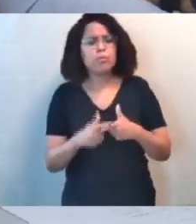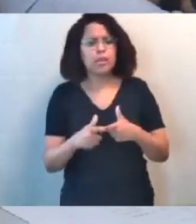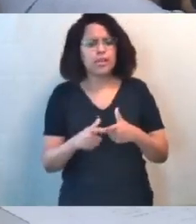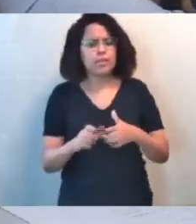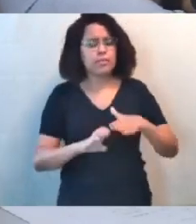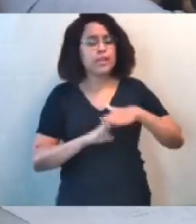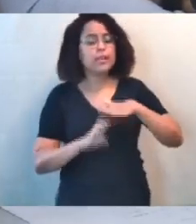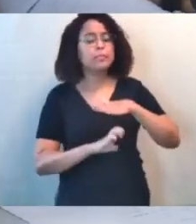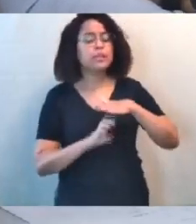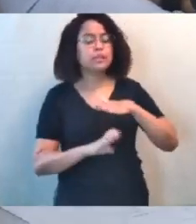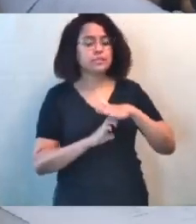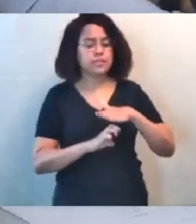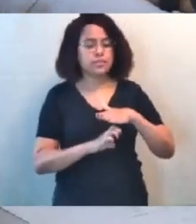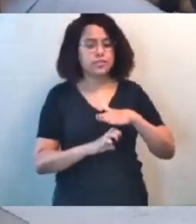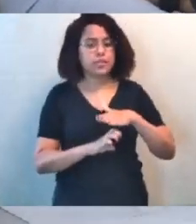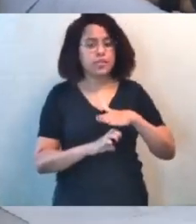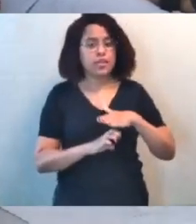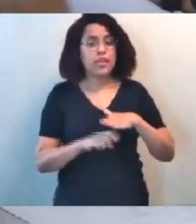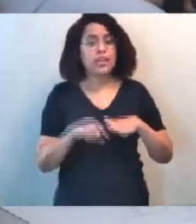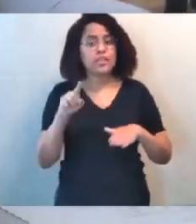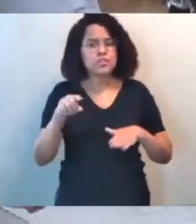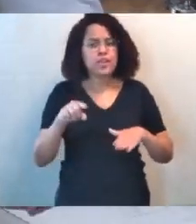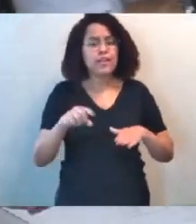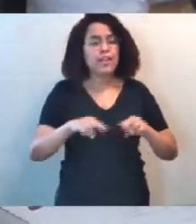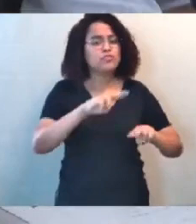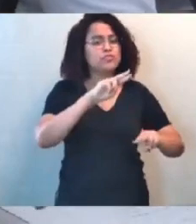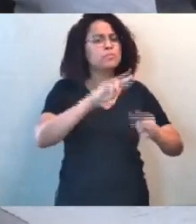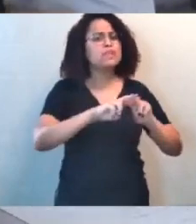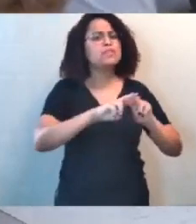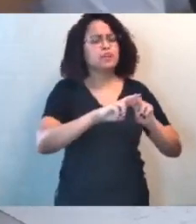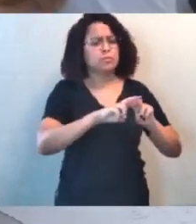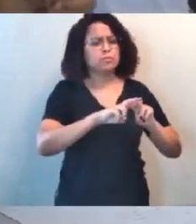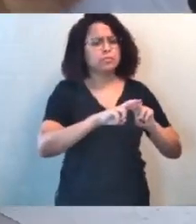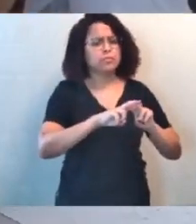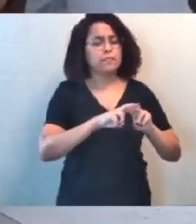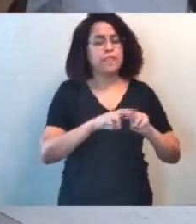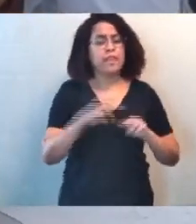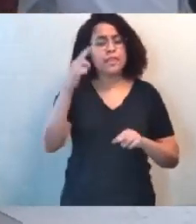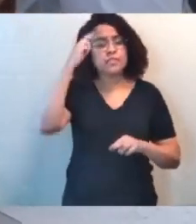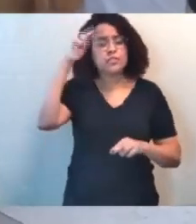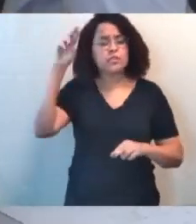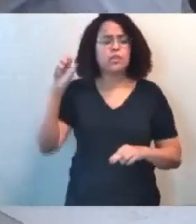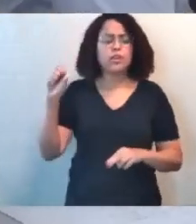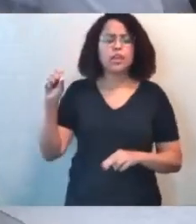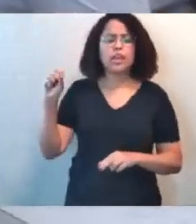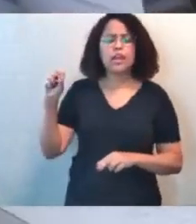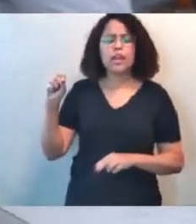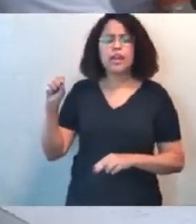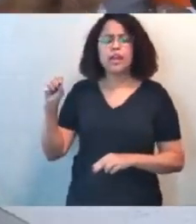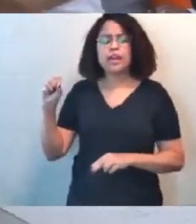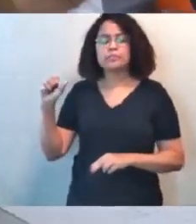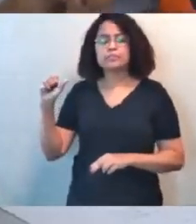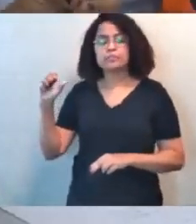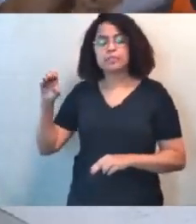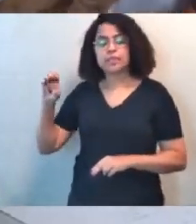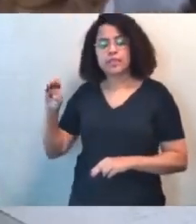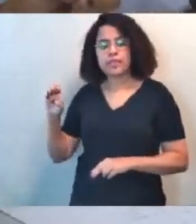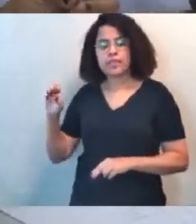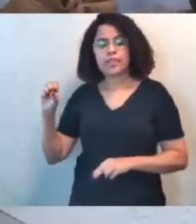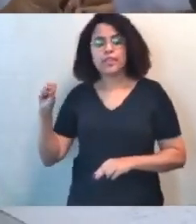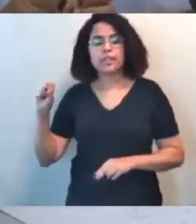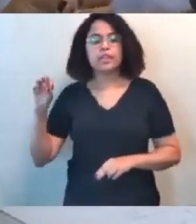prisão, porque a senhora Esther esteve nessa comissão, ela estava aqui sob de juramento, e ela deu